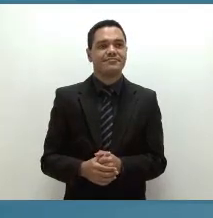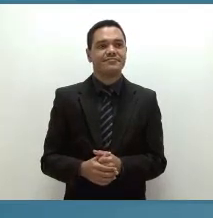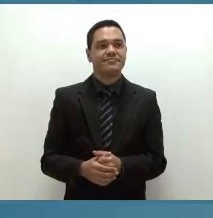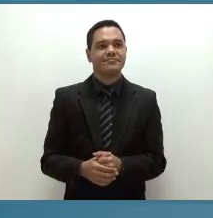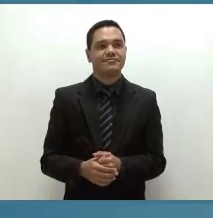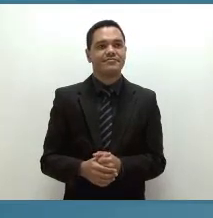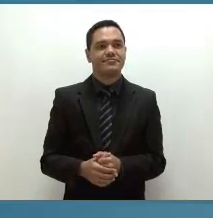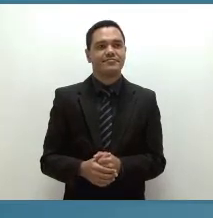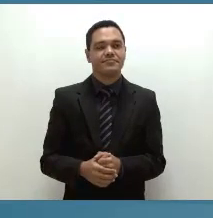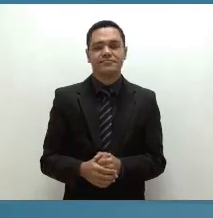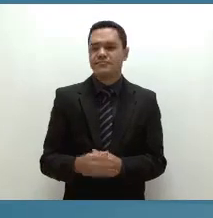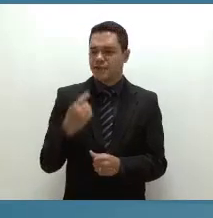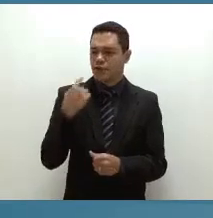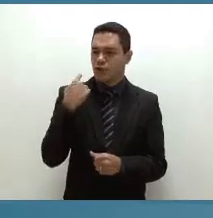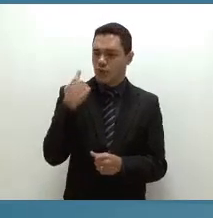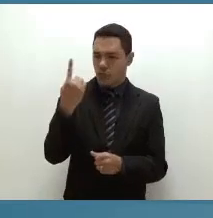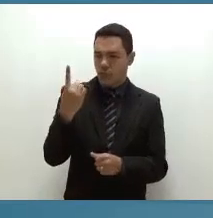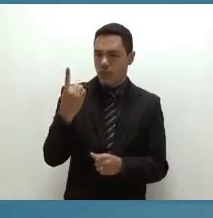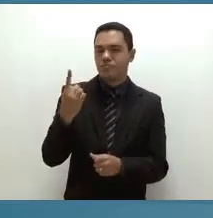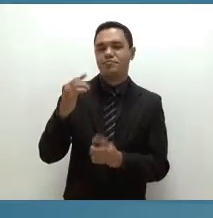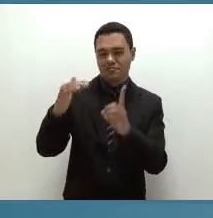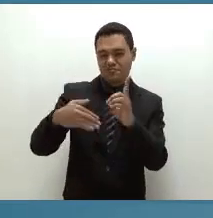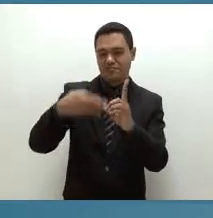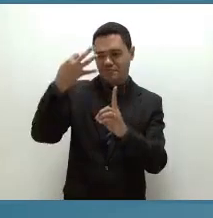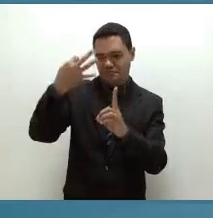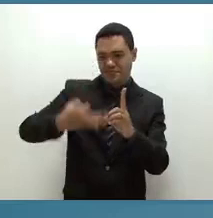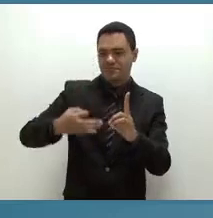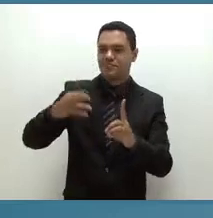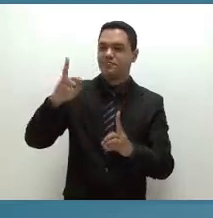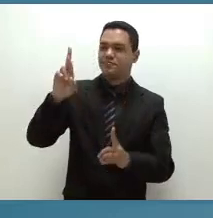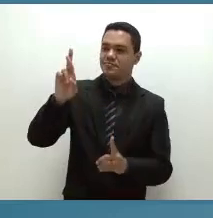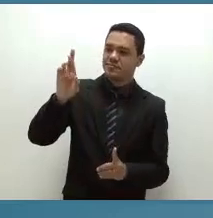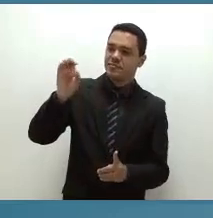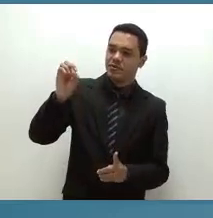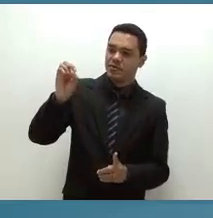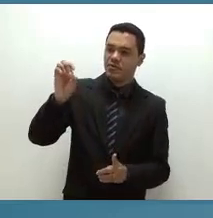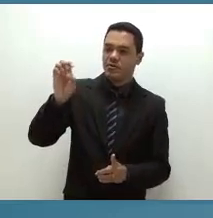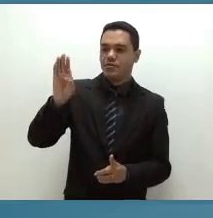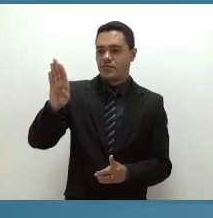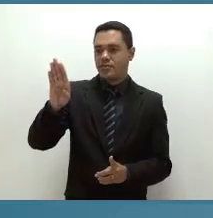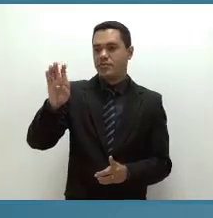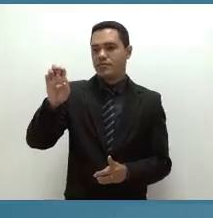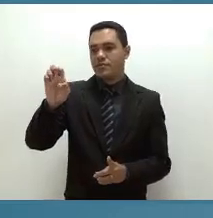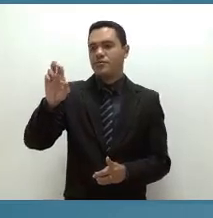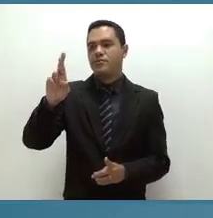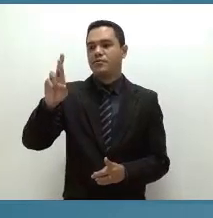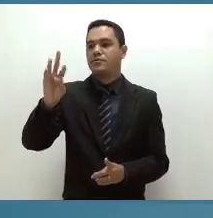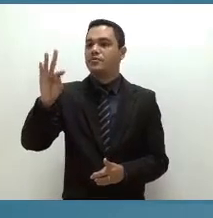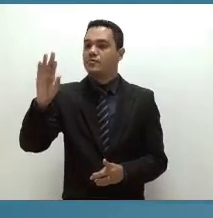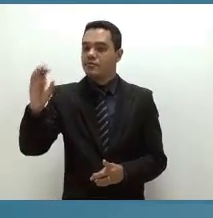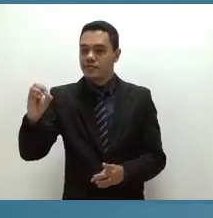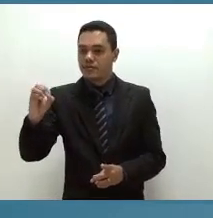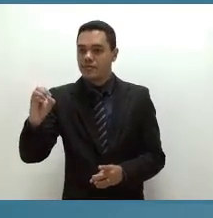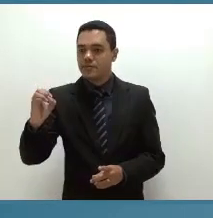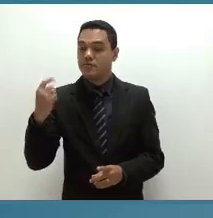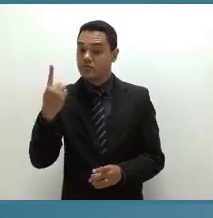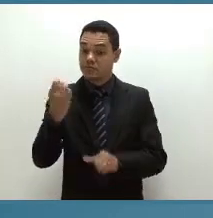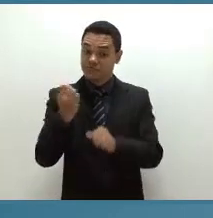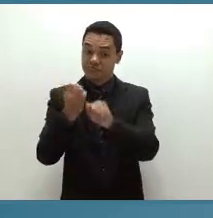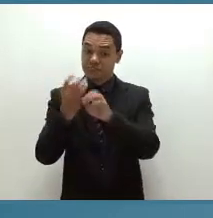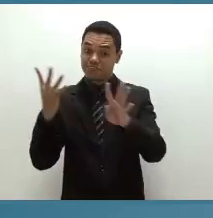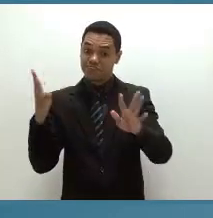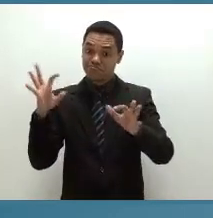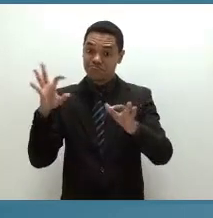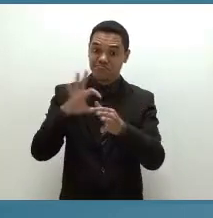Apenas o desembargador Roberto Gonçalves de Moura se habilitou